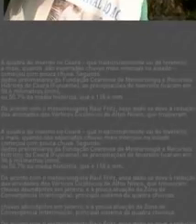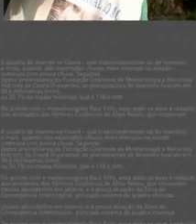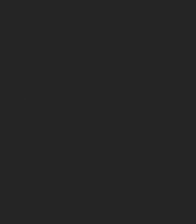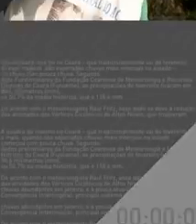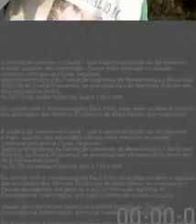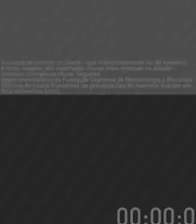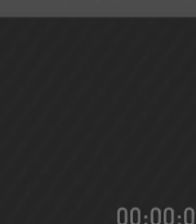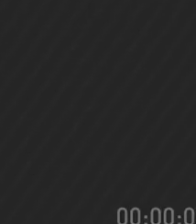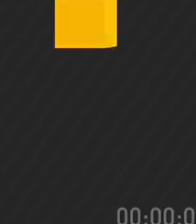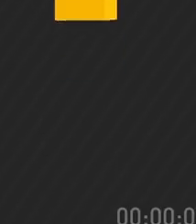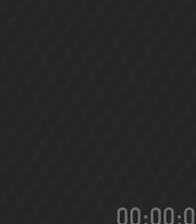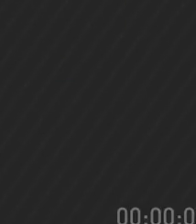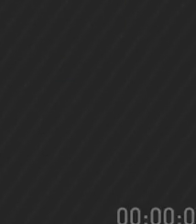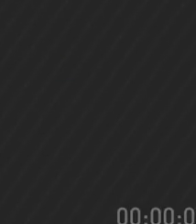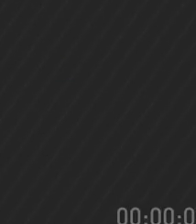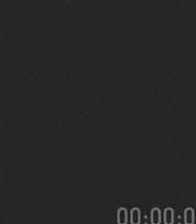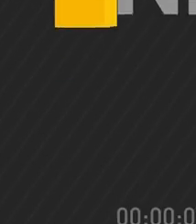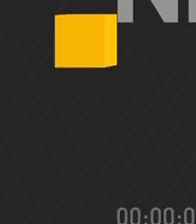ae